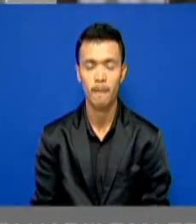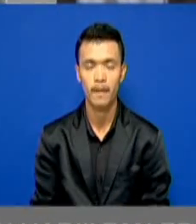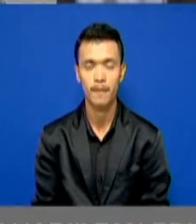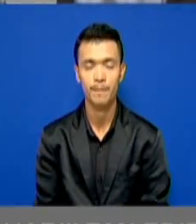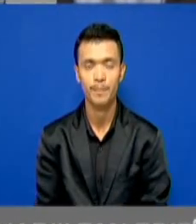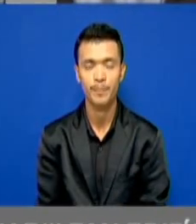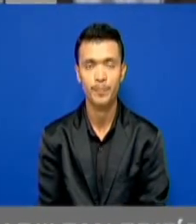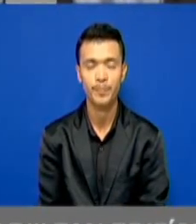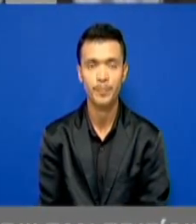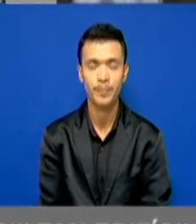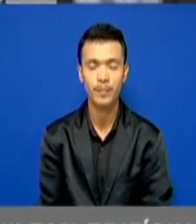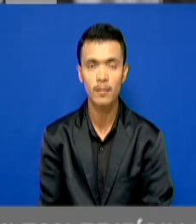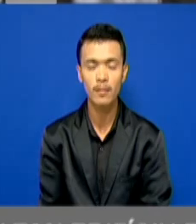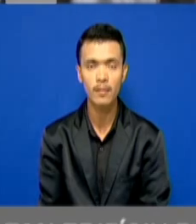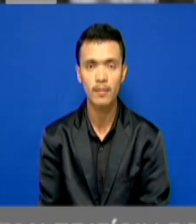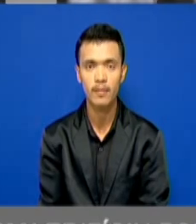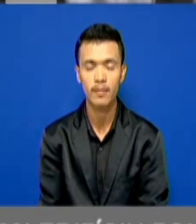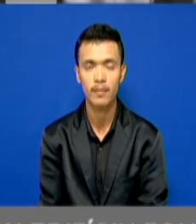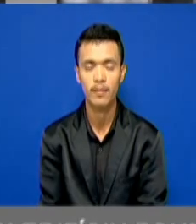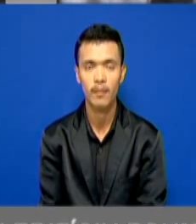tem em Timor